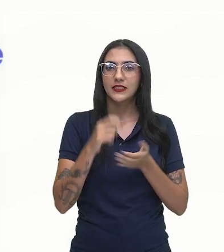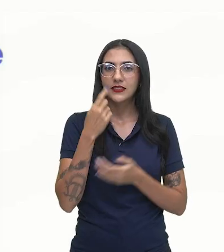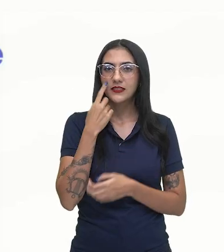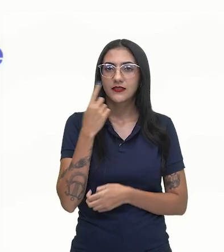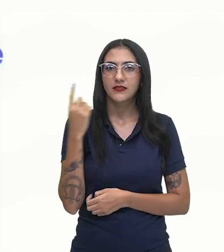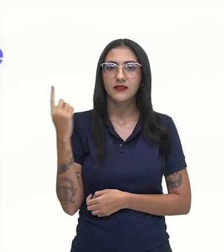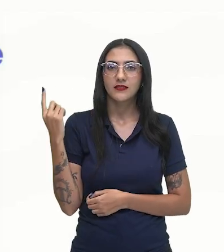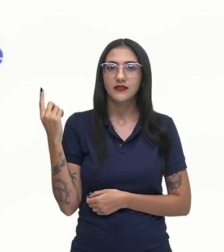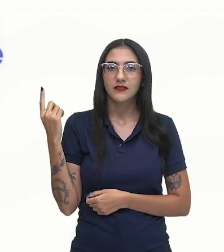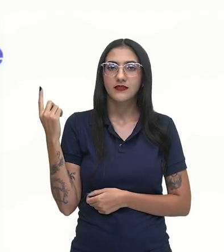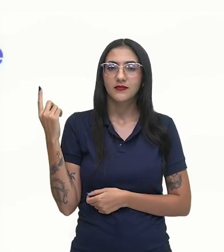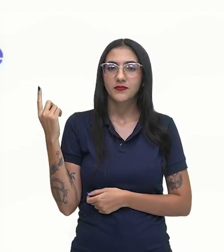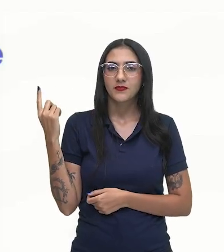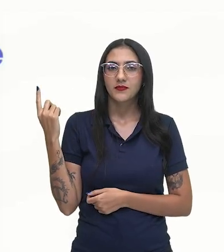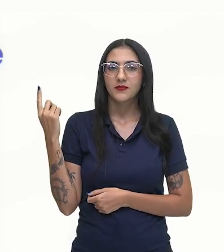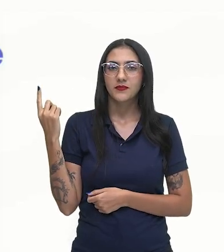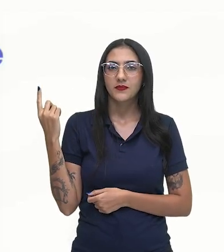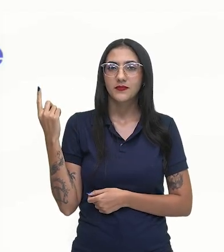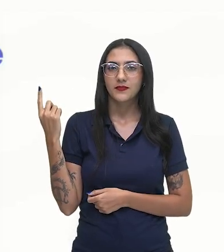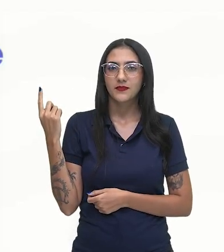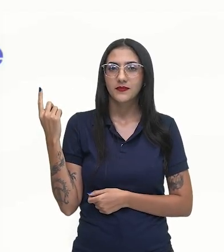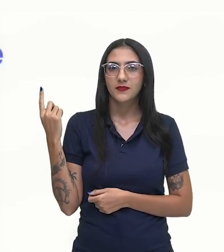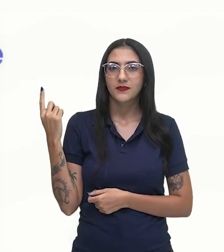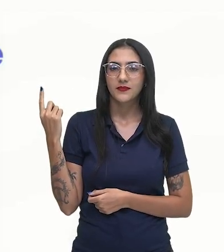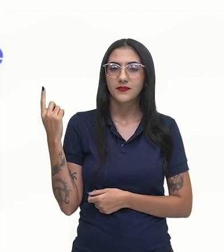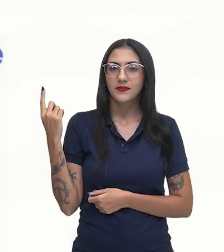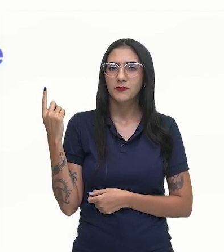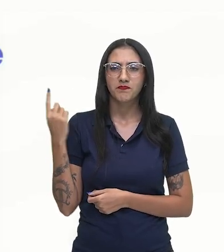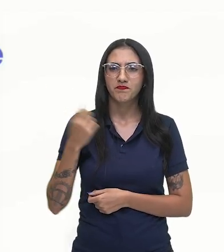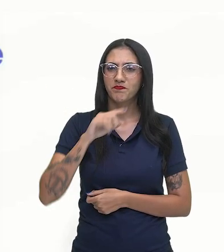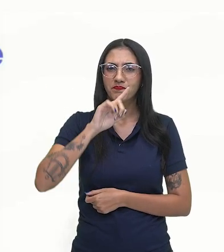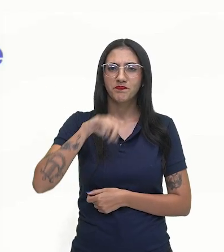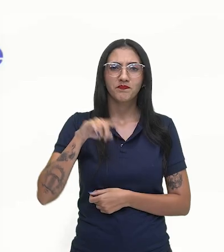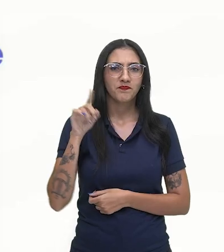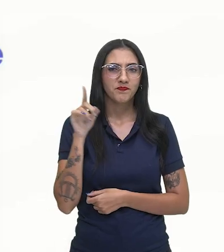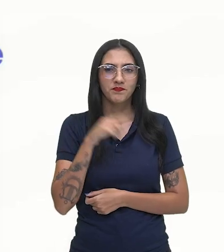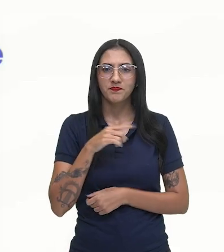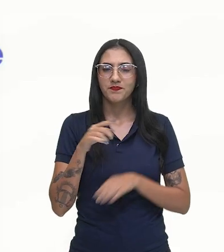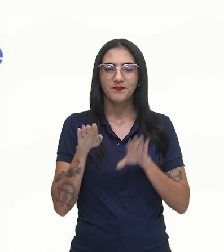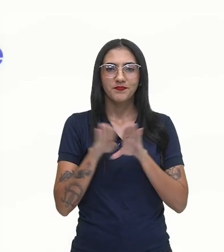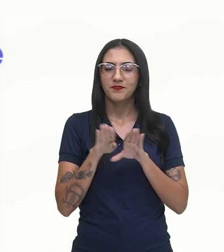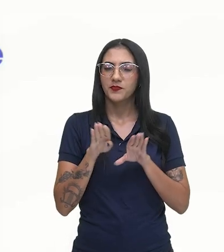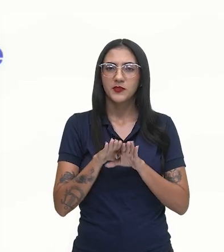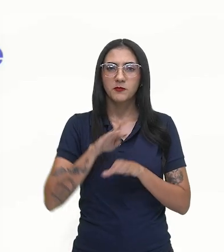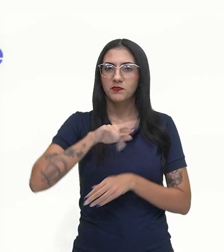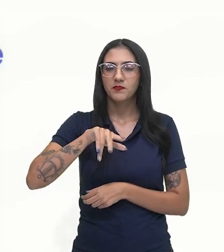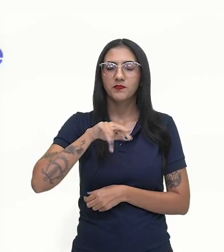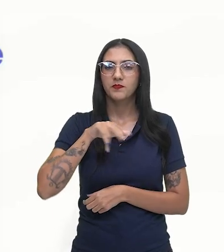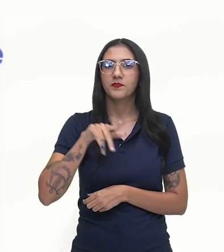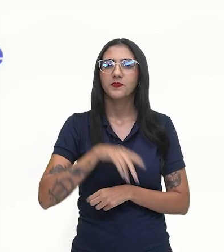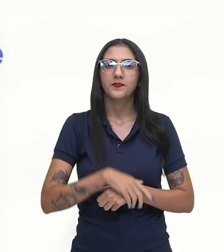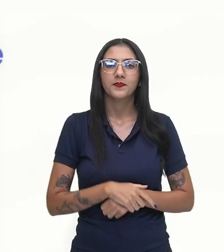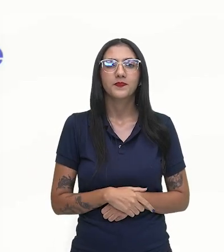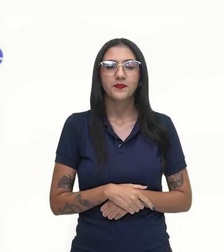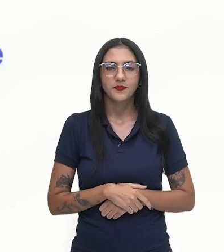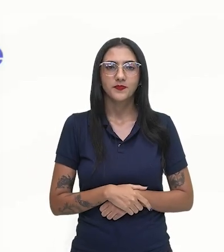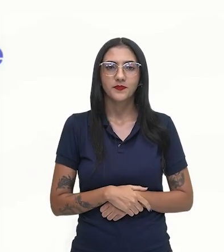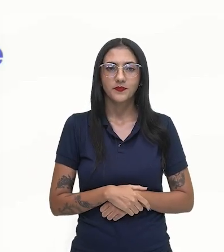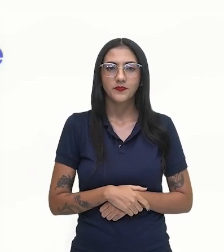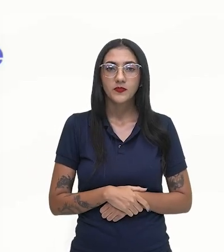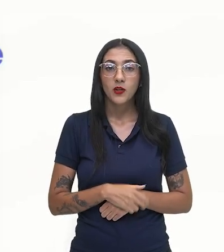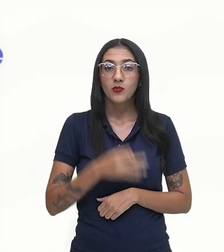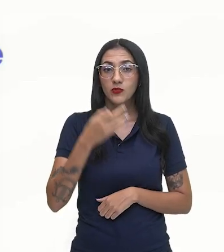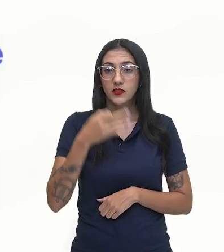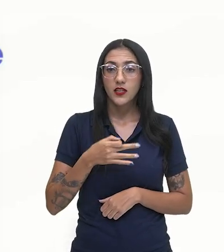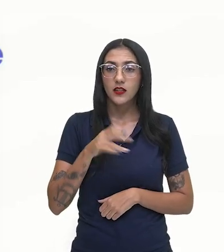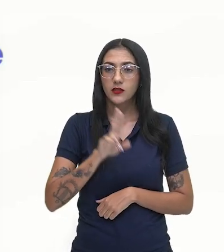better, ok? Better, não, isso não existe também, ok? O